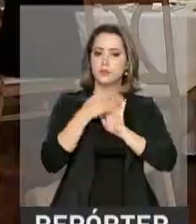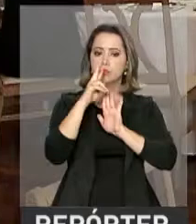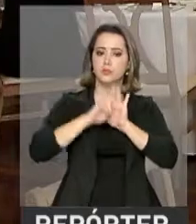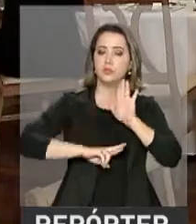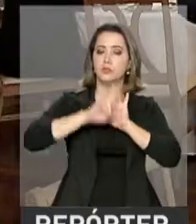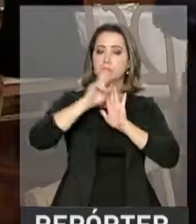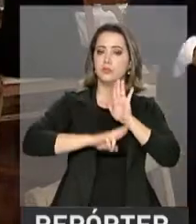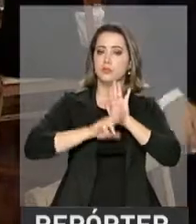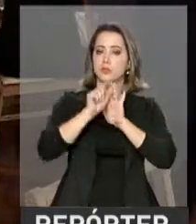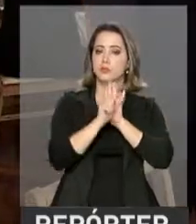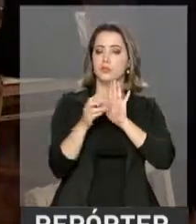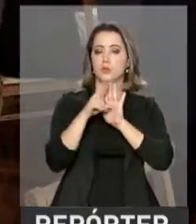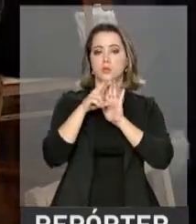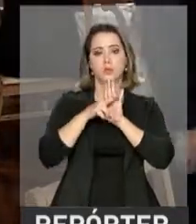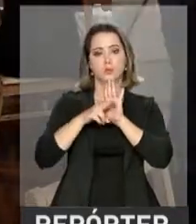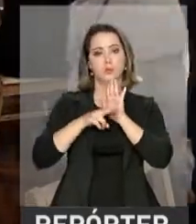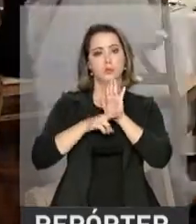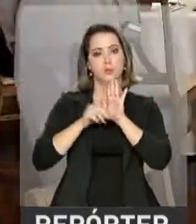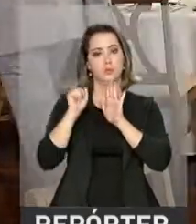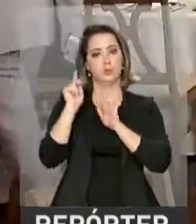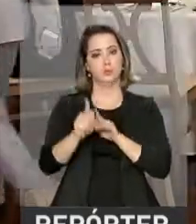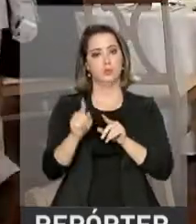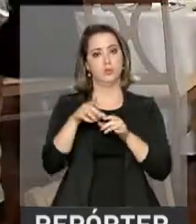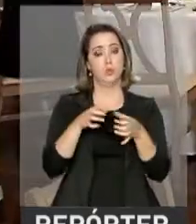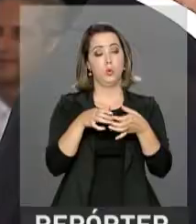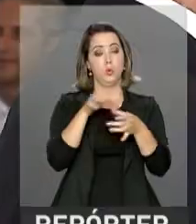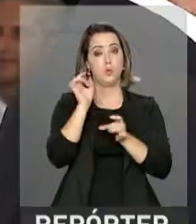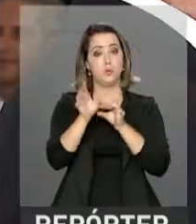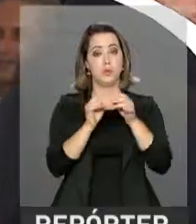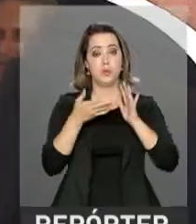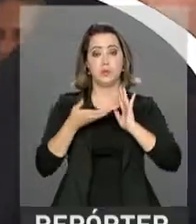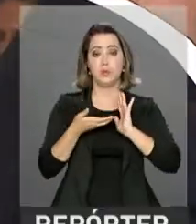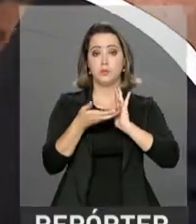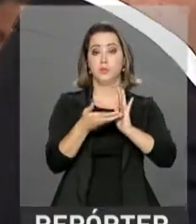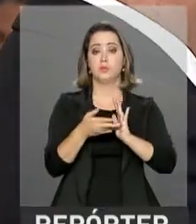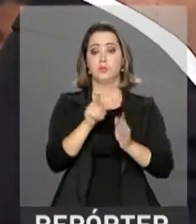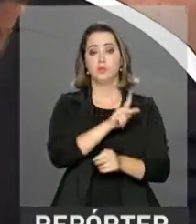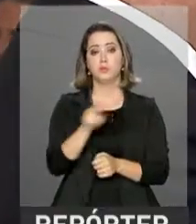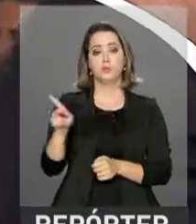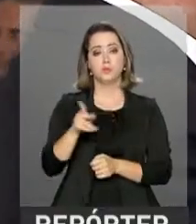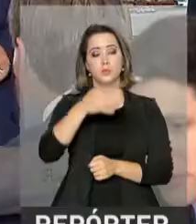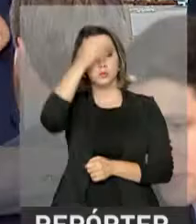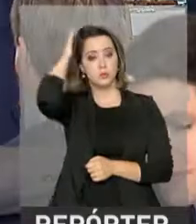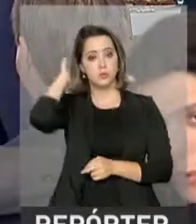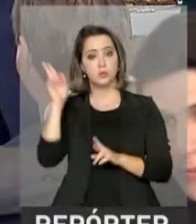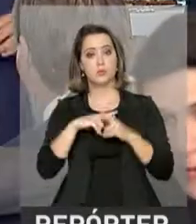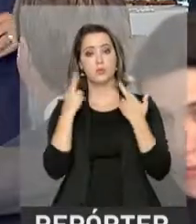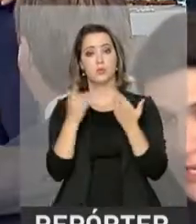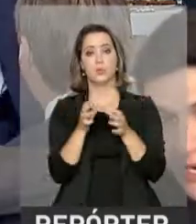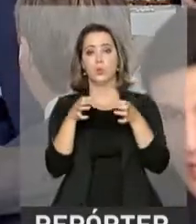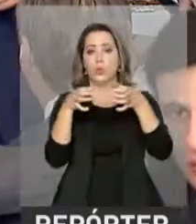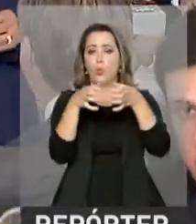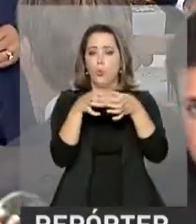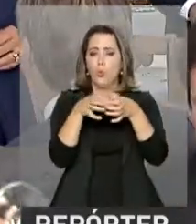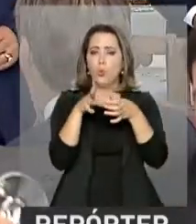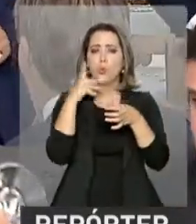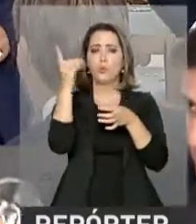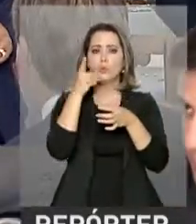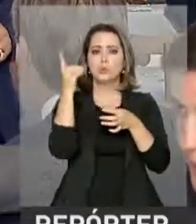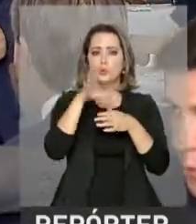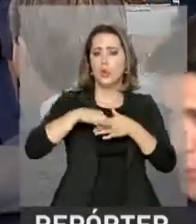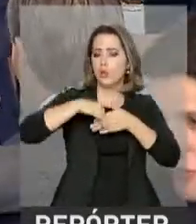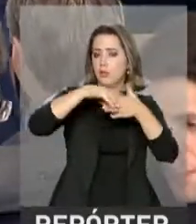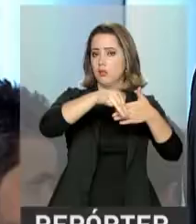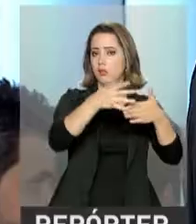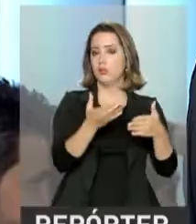sobre a reforma da previdência na comissão especial da câmara o presidente michel temer reuniu parlamentares líderes da base